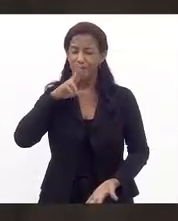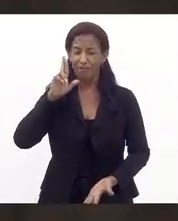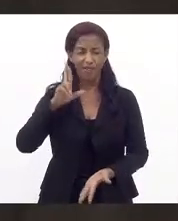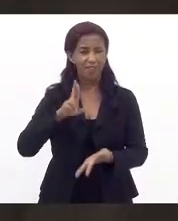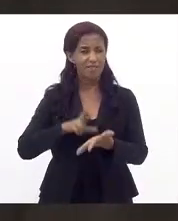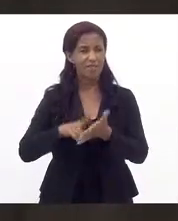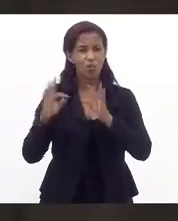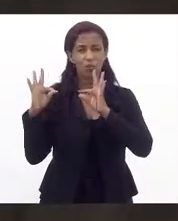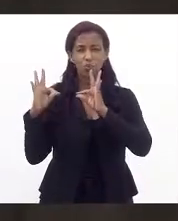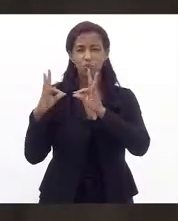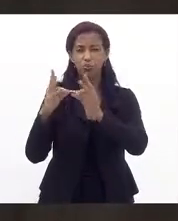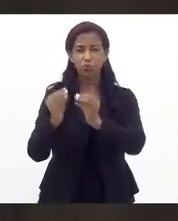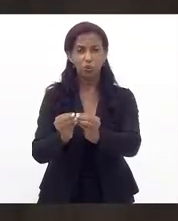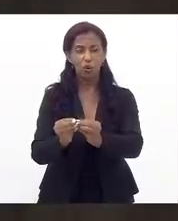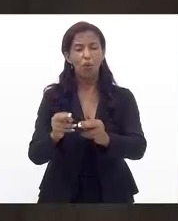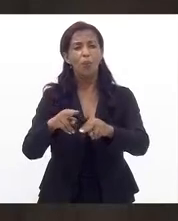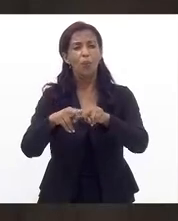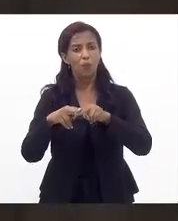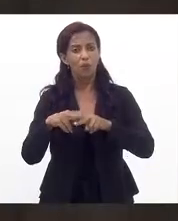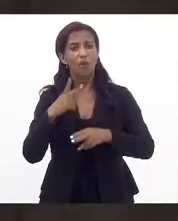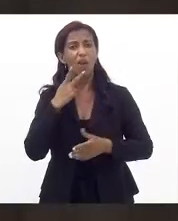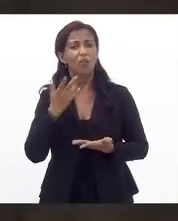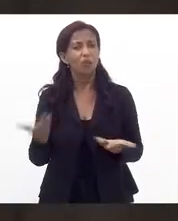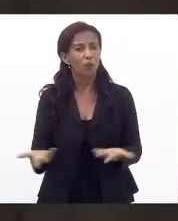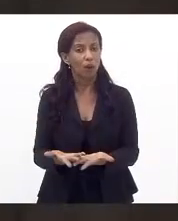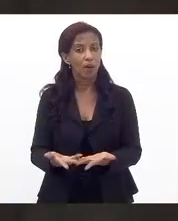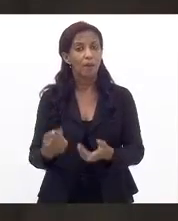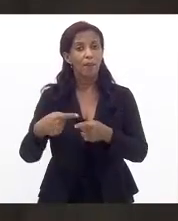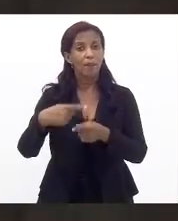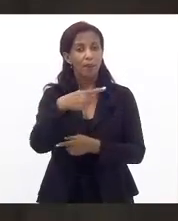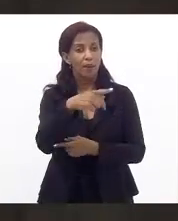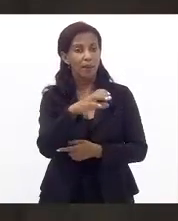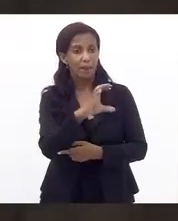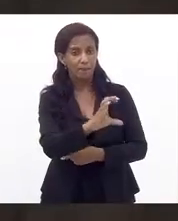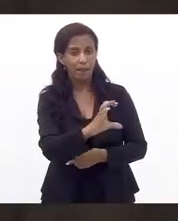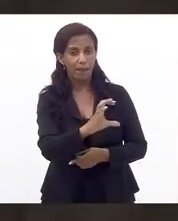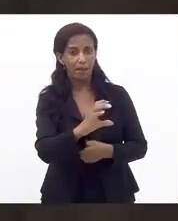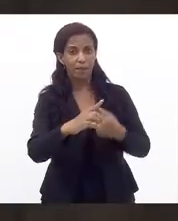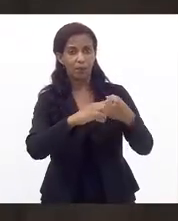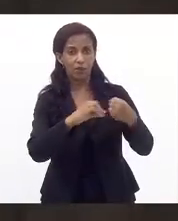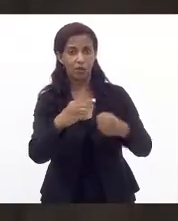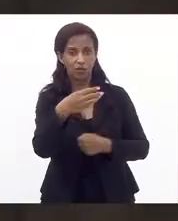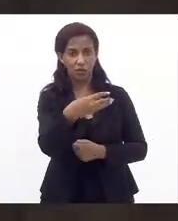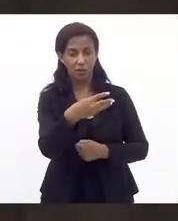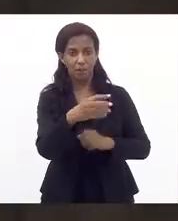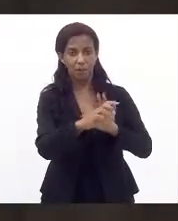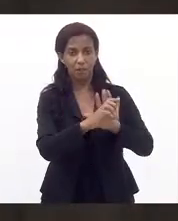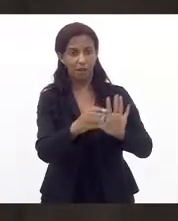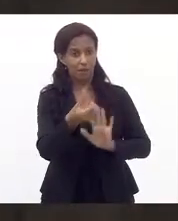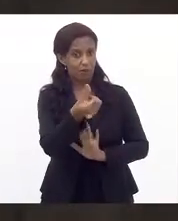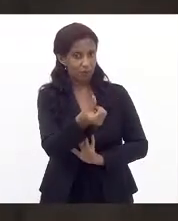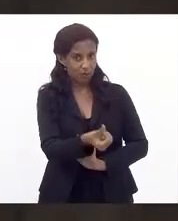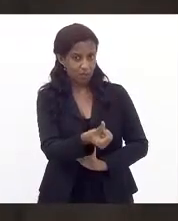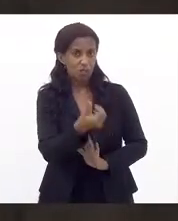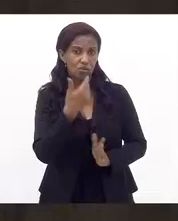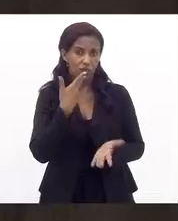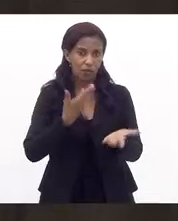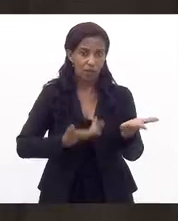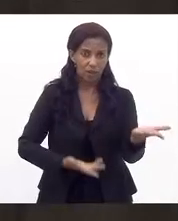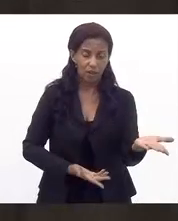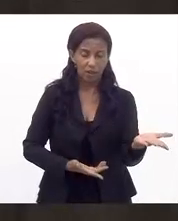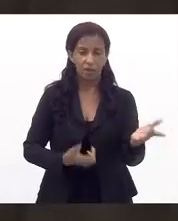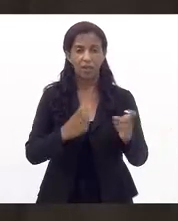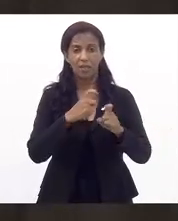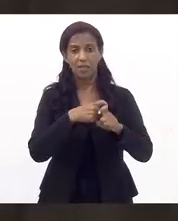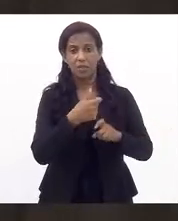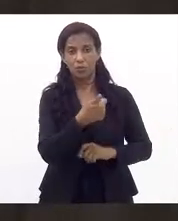razão por que que eu digo isso agora porque na PEC do artigo 3º parágrafo sexto que foi visitado aí agora